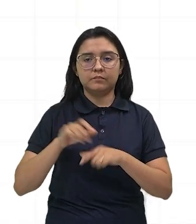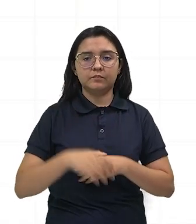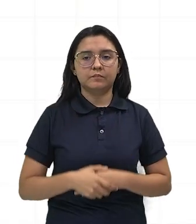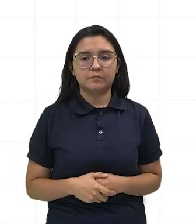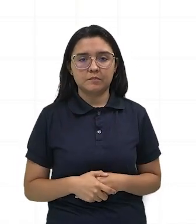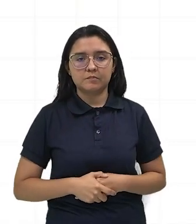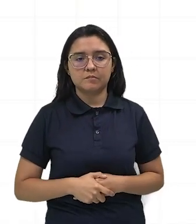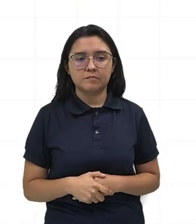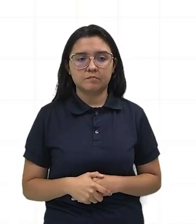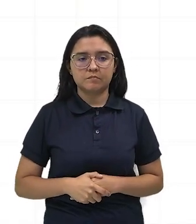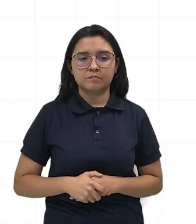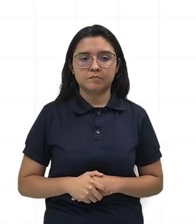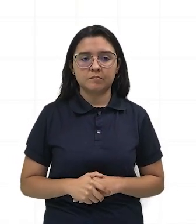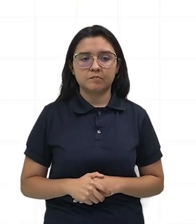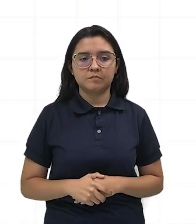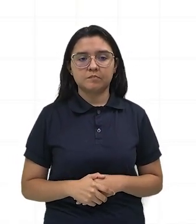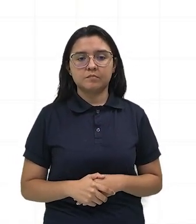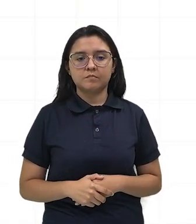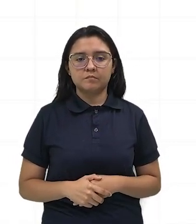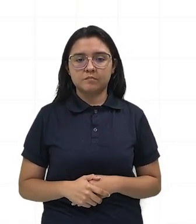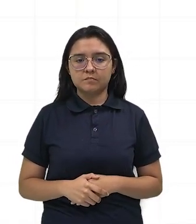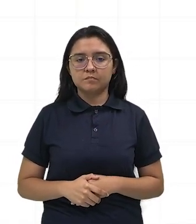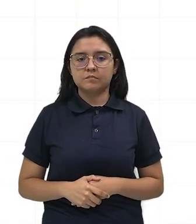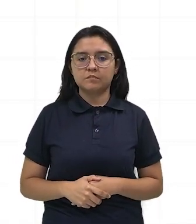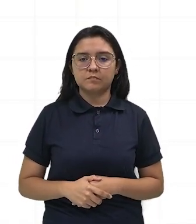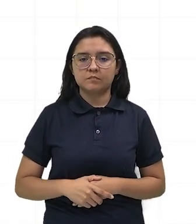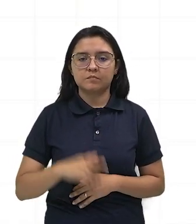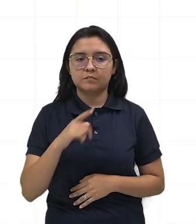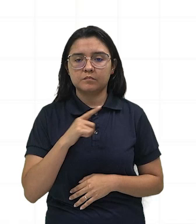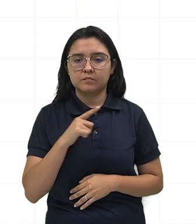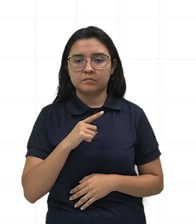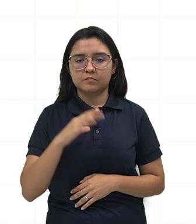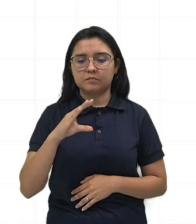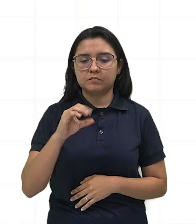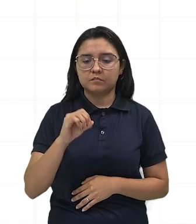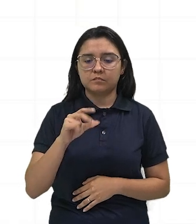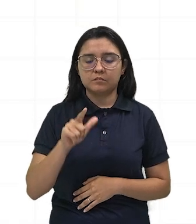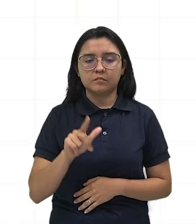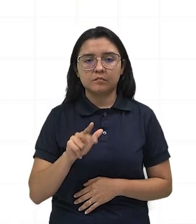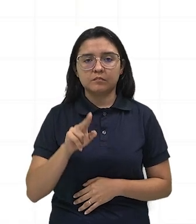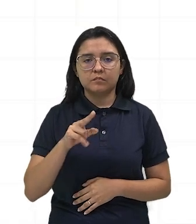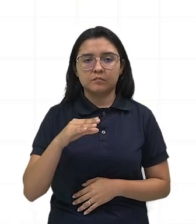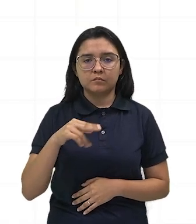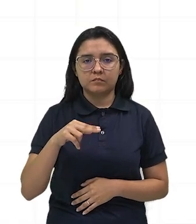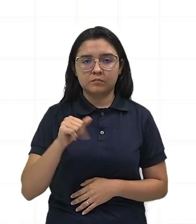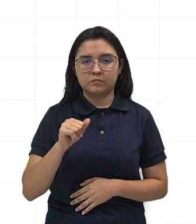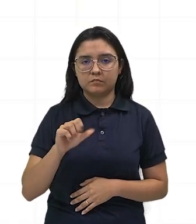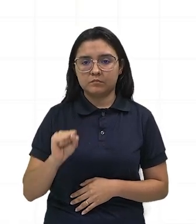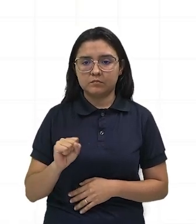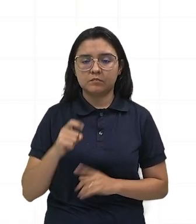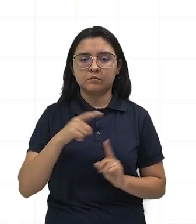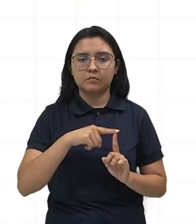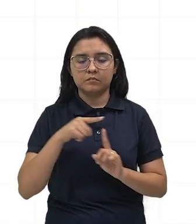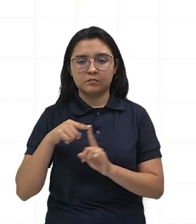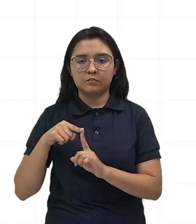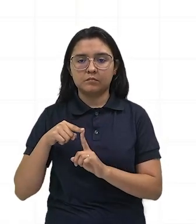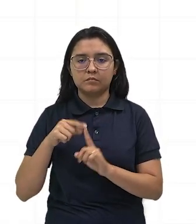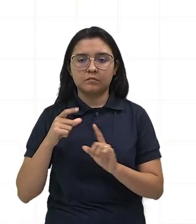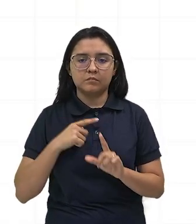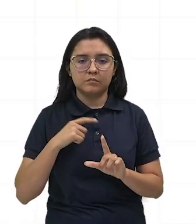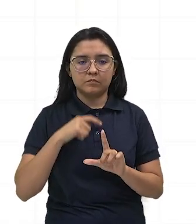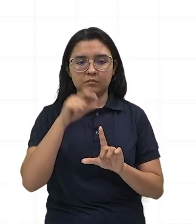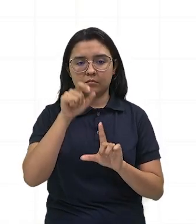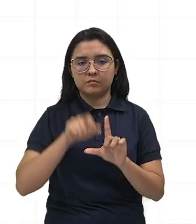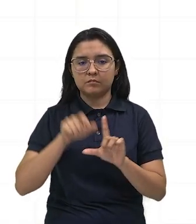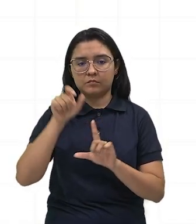Tá? Então, nós temos aqui o de colunas, né? É um tipo de gráfico que nós chamamos de gráfico de barras,